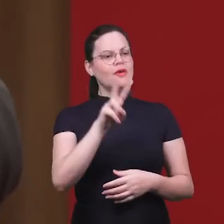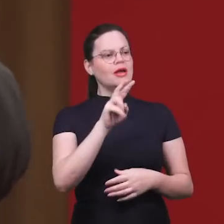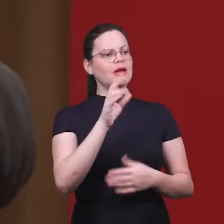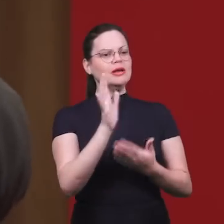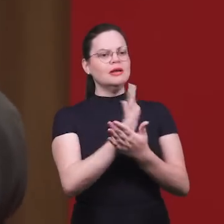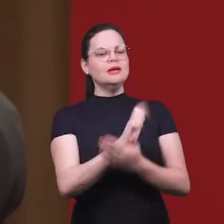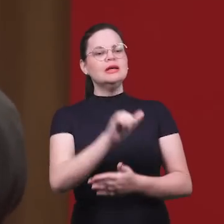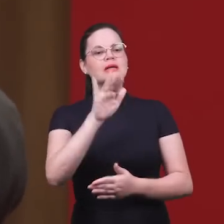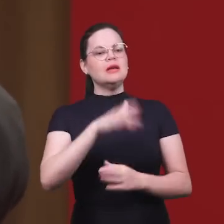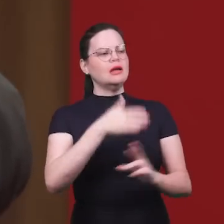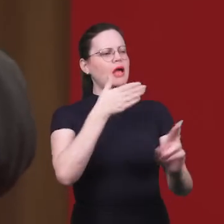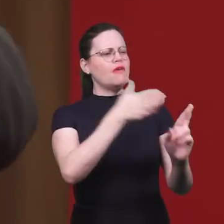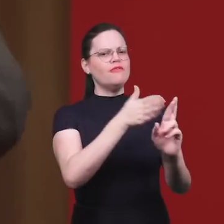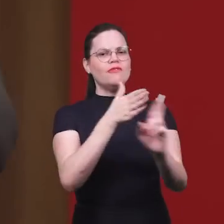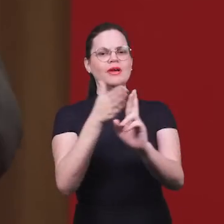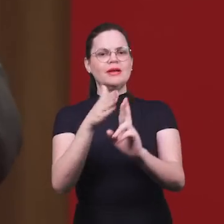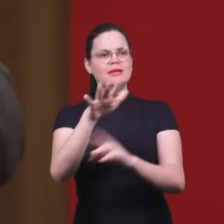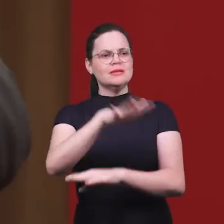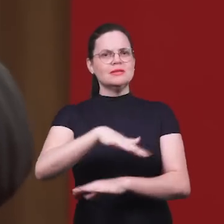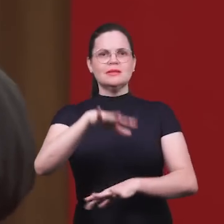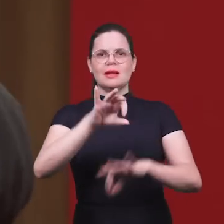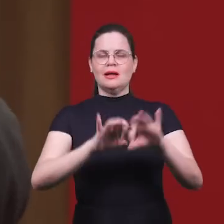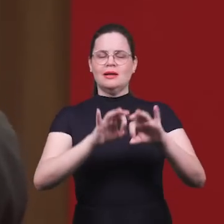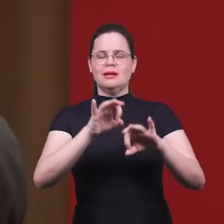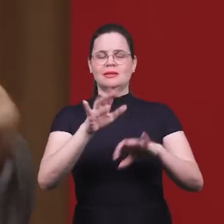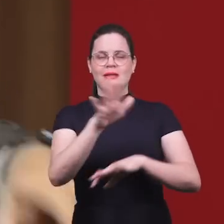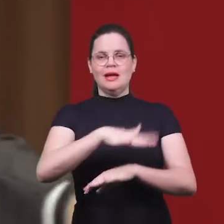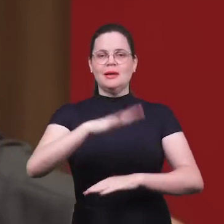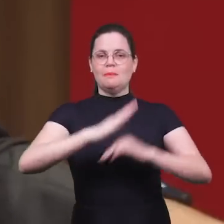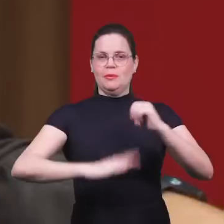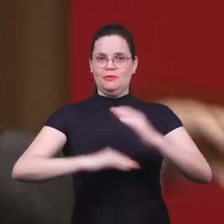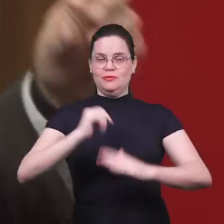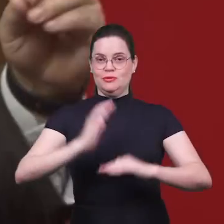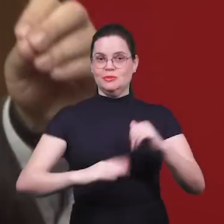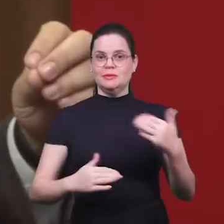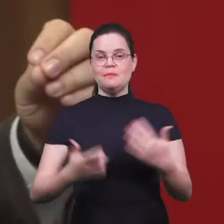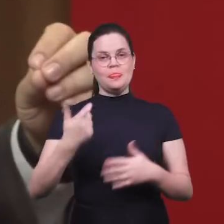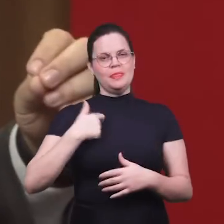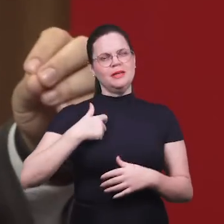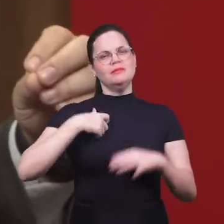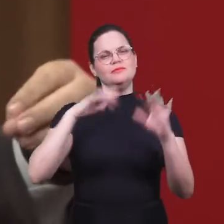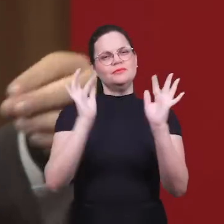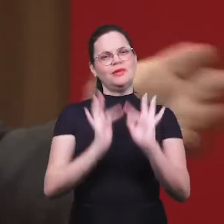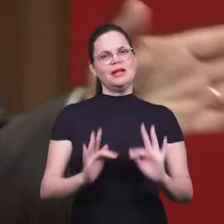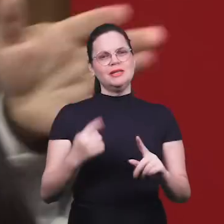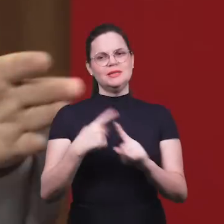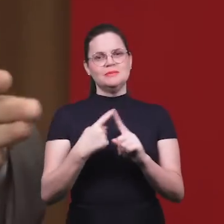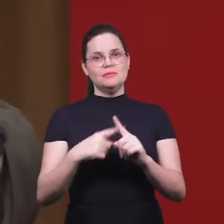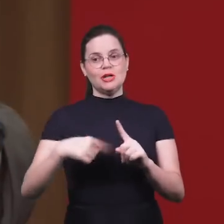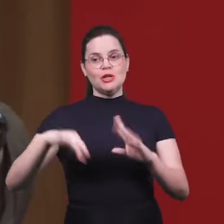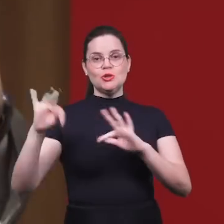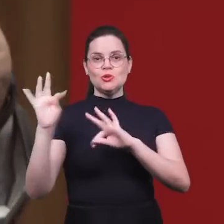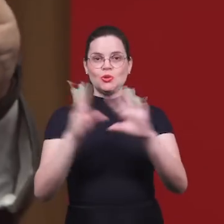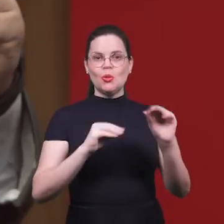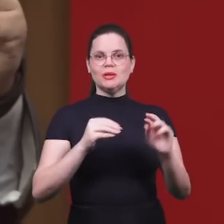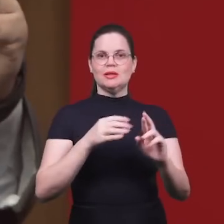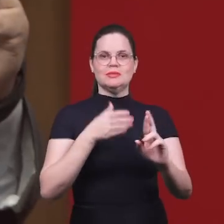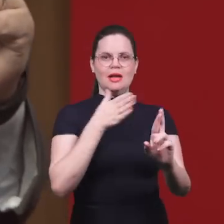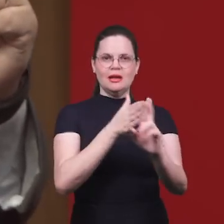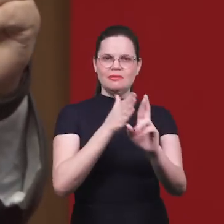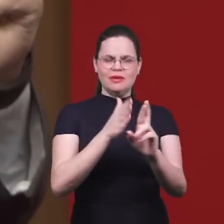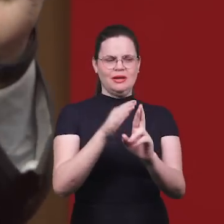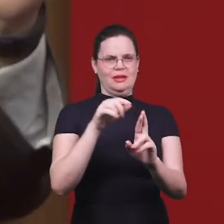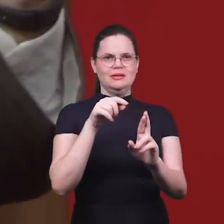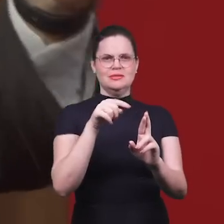referências profissionais. E eu tive muita felicidade de que todas as referências que eu tive nessa época, eu falava assim,